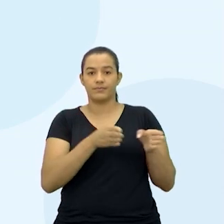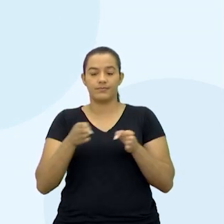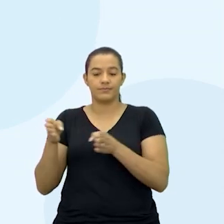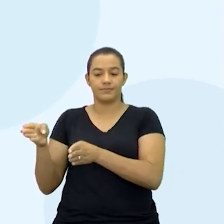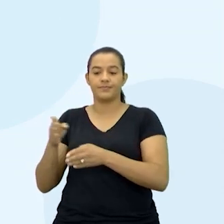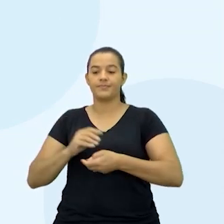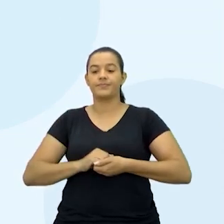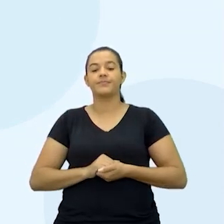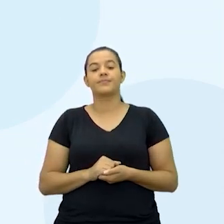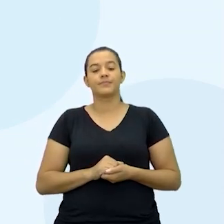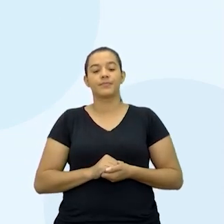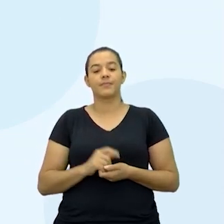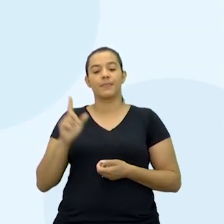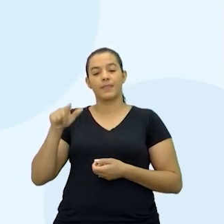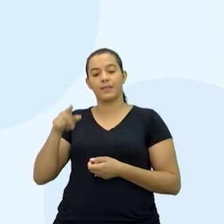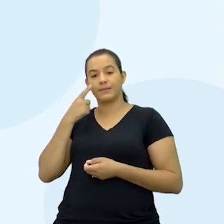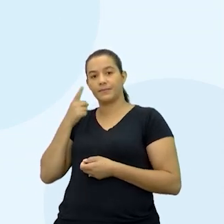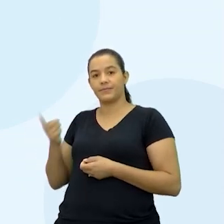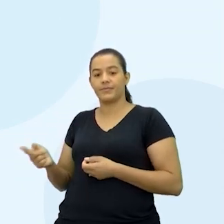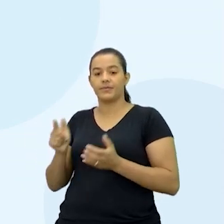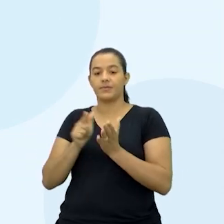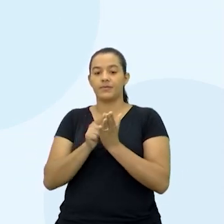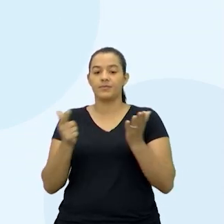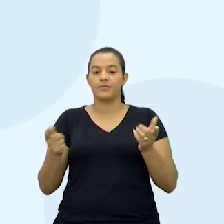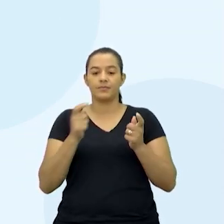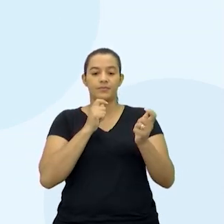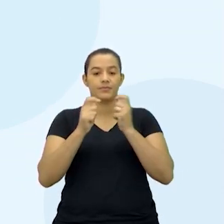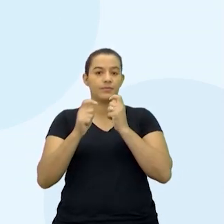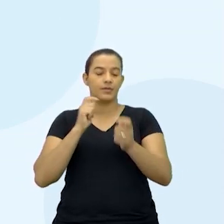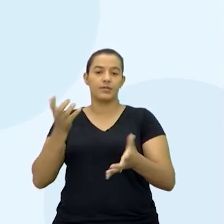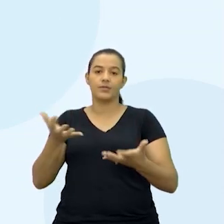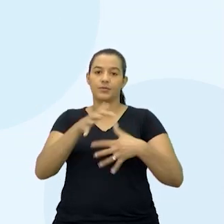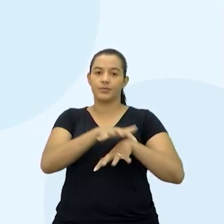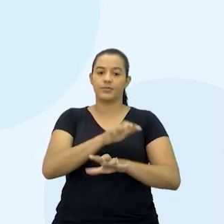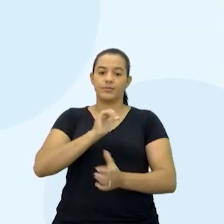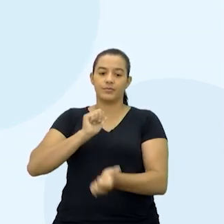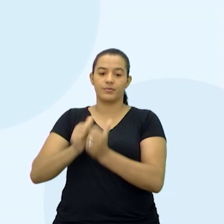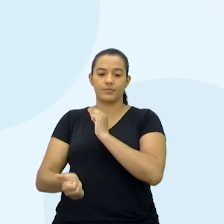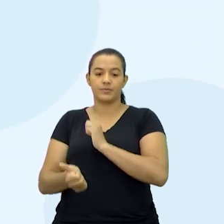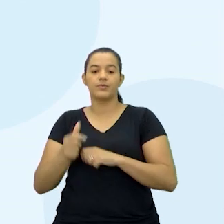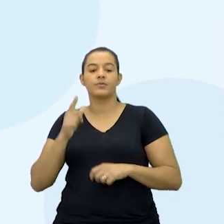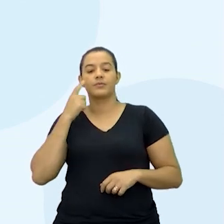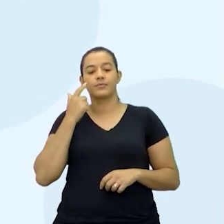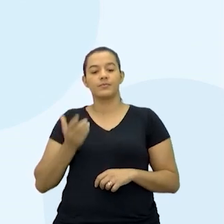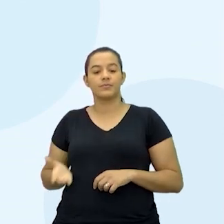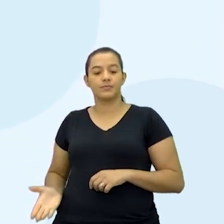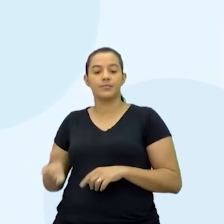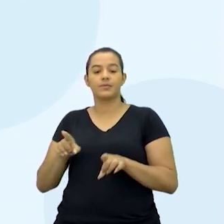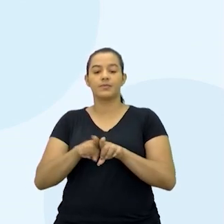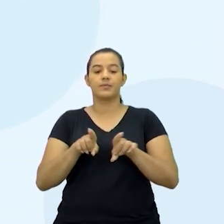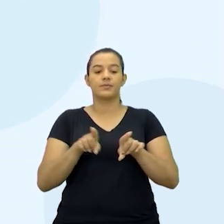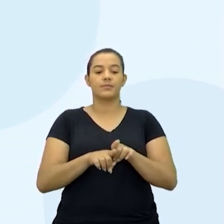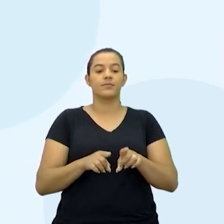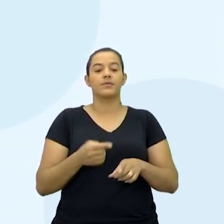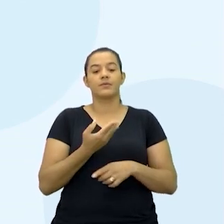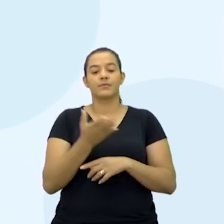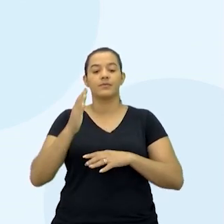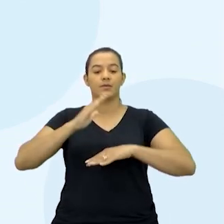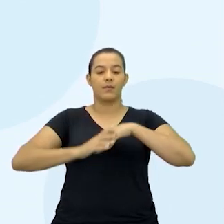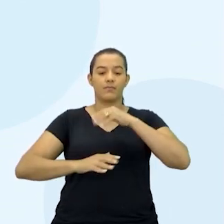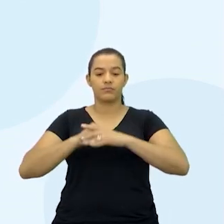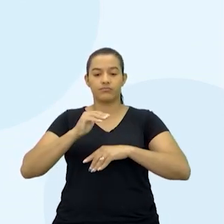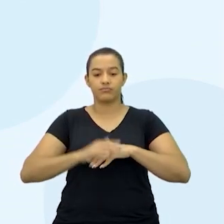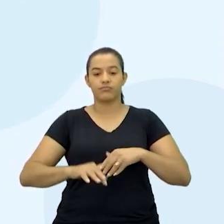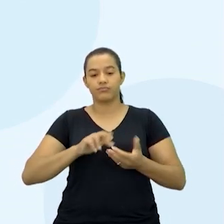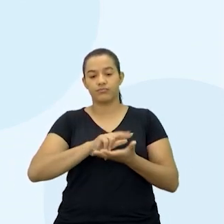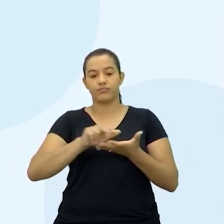aí. Jornalismo e Inclusão nos Esportes, Práticas e Experimentação com a professora Mara Valéria, professora de